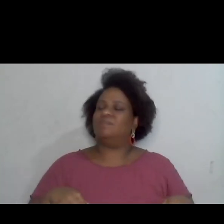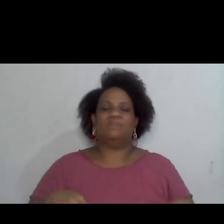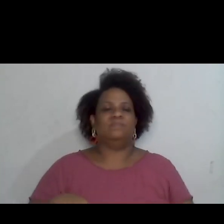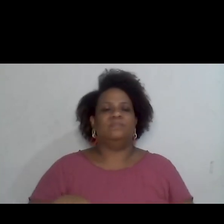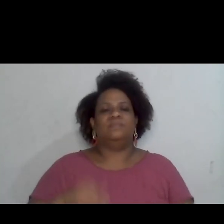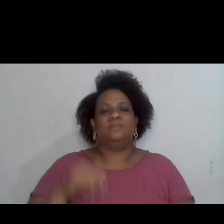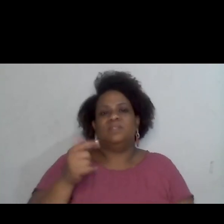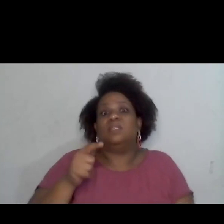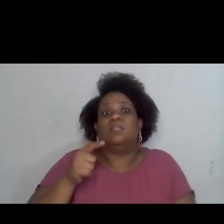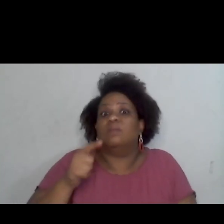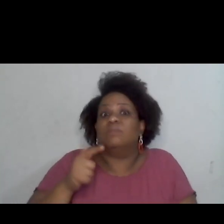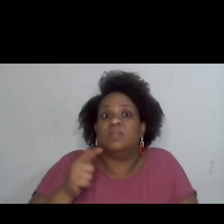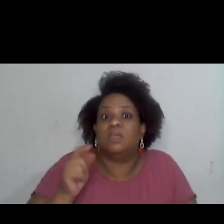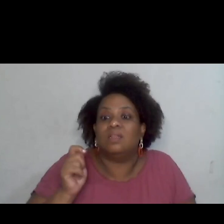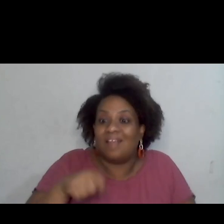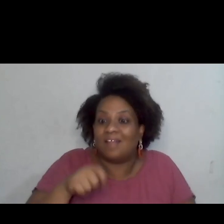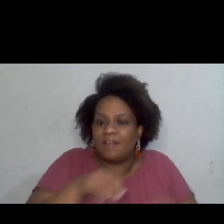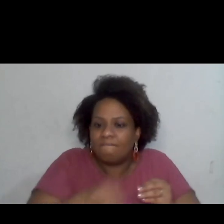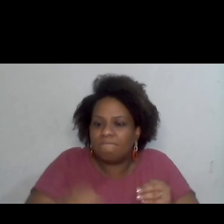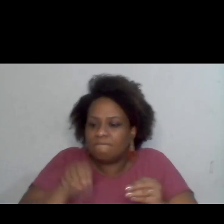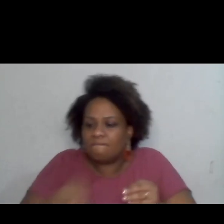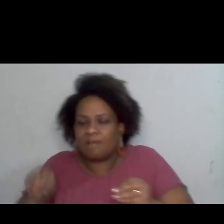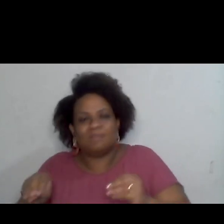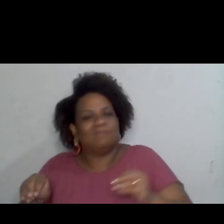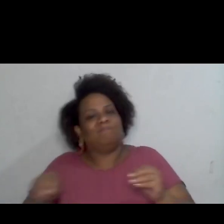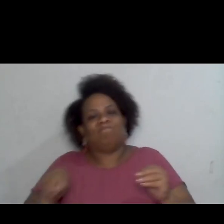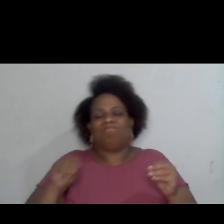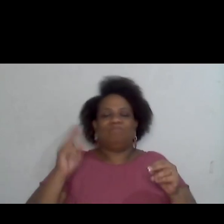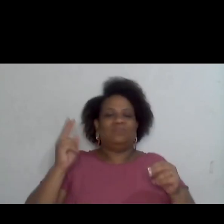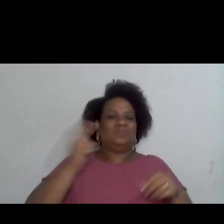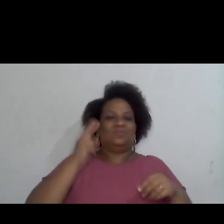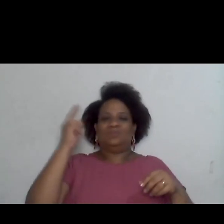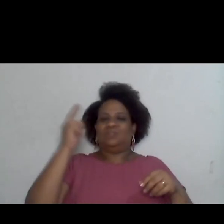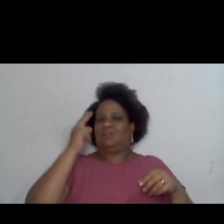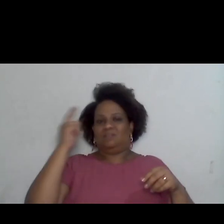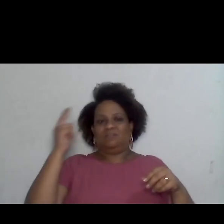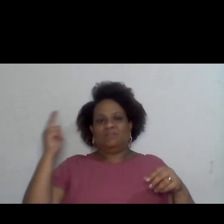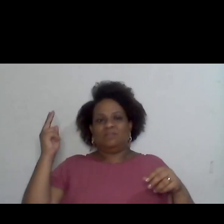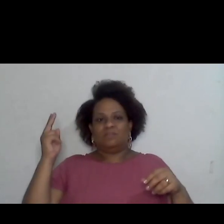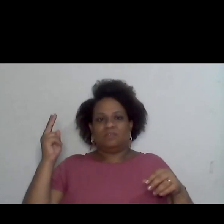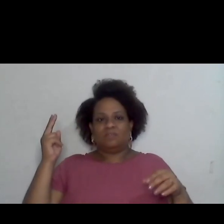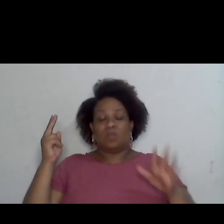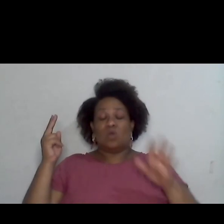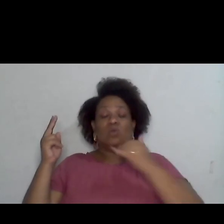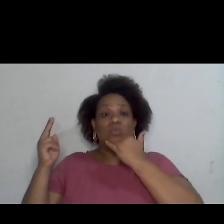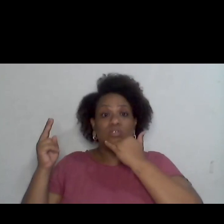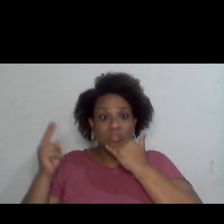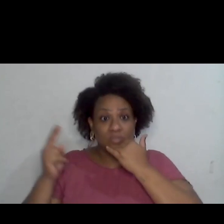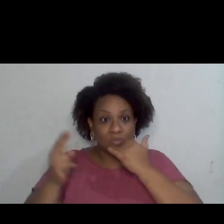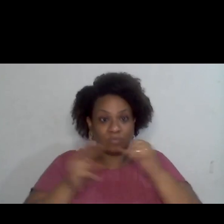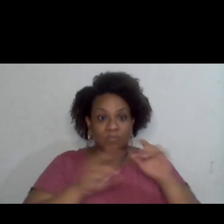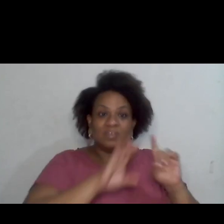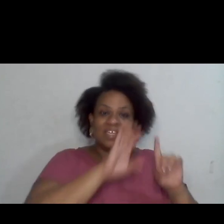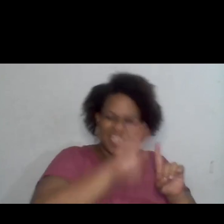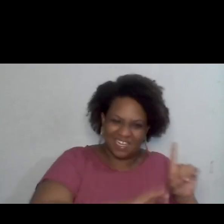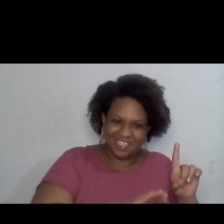possibilidade de prorrogar o edital de ações continuadas. Isso gerou... nos eventos calendarizados, é verdade, ações